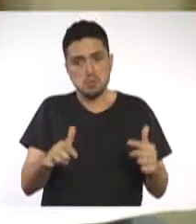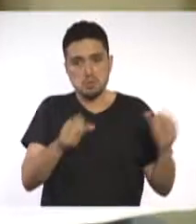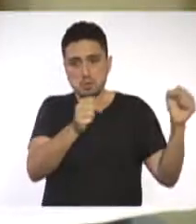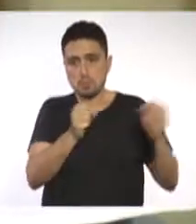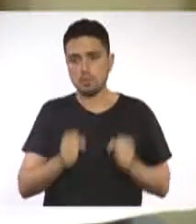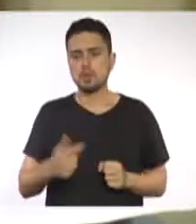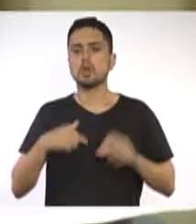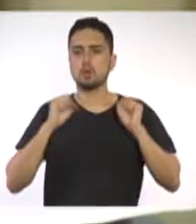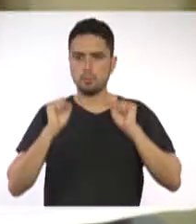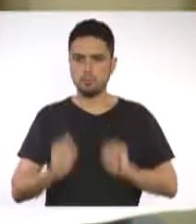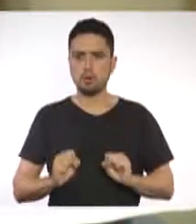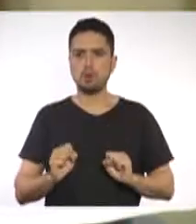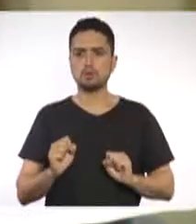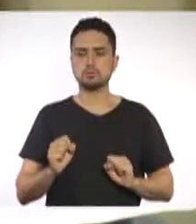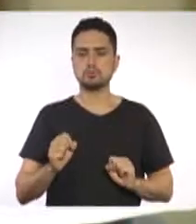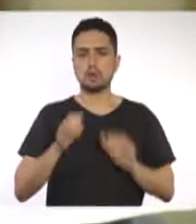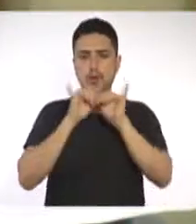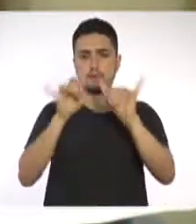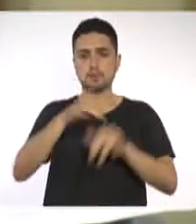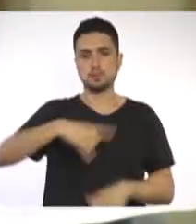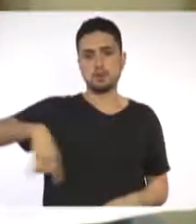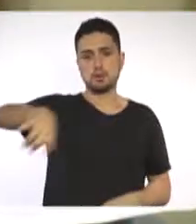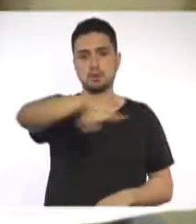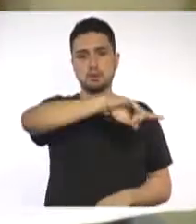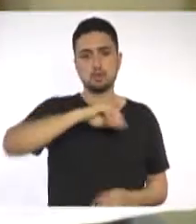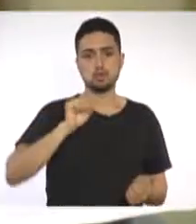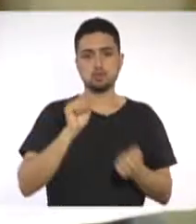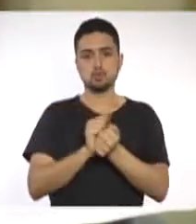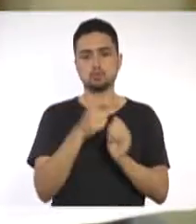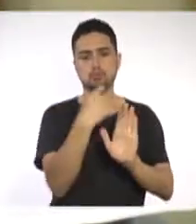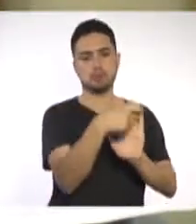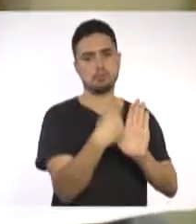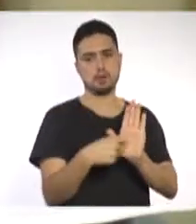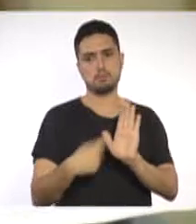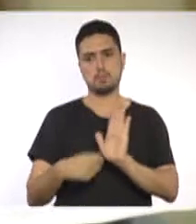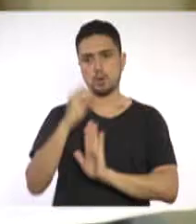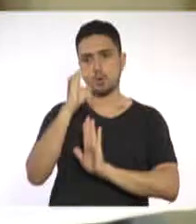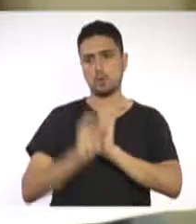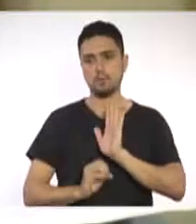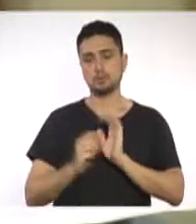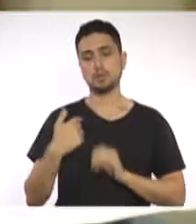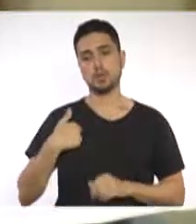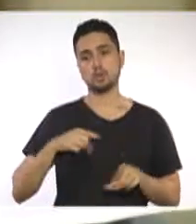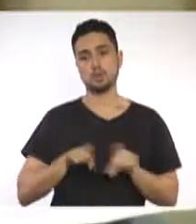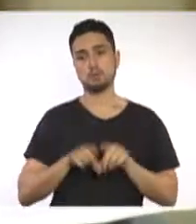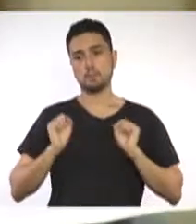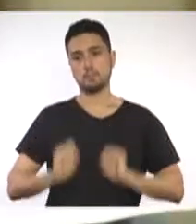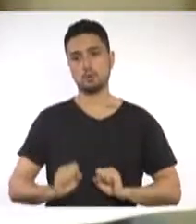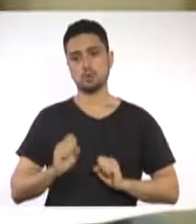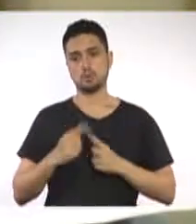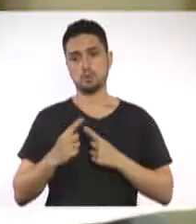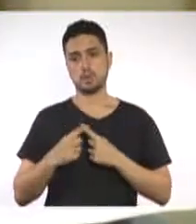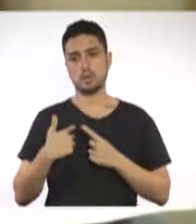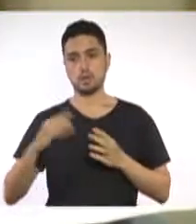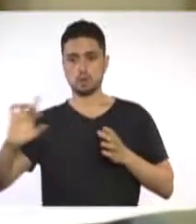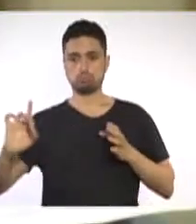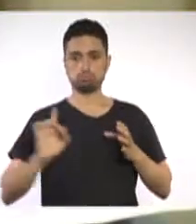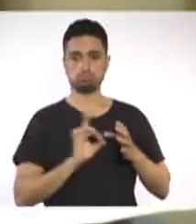coletivamente e o posso também como membro de qualquer